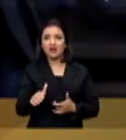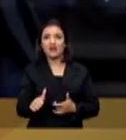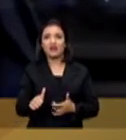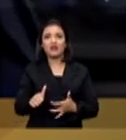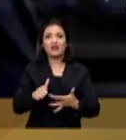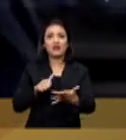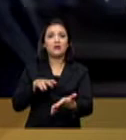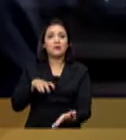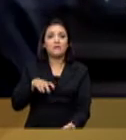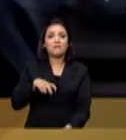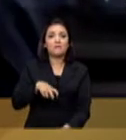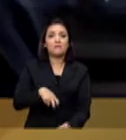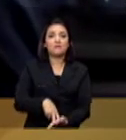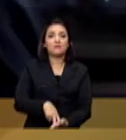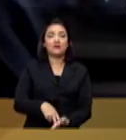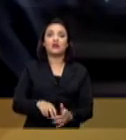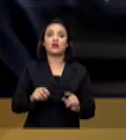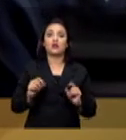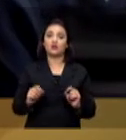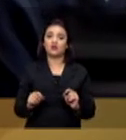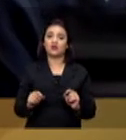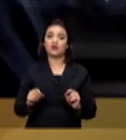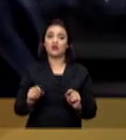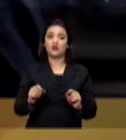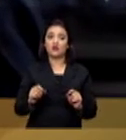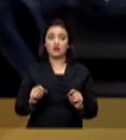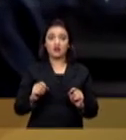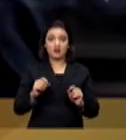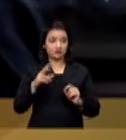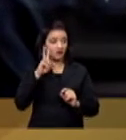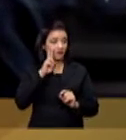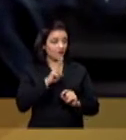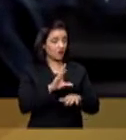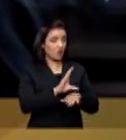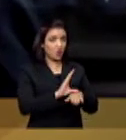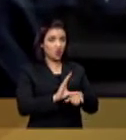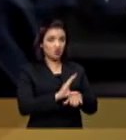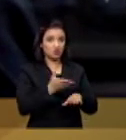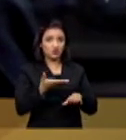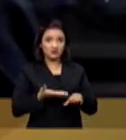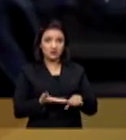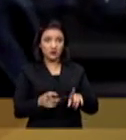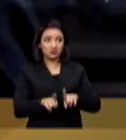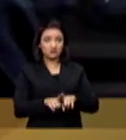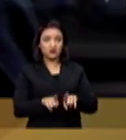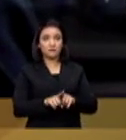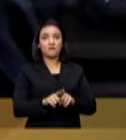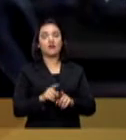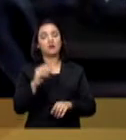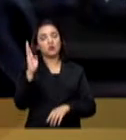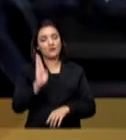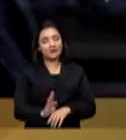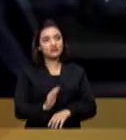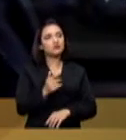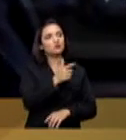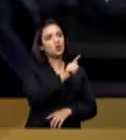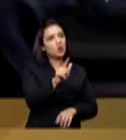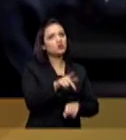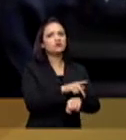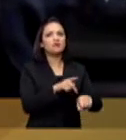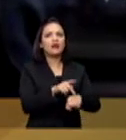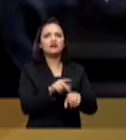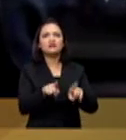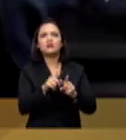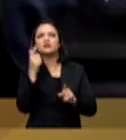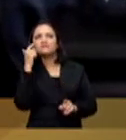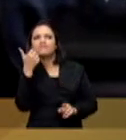penal à luz dos princípios constitucionais e até internacionais que regem a matéria. E